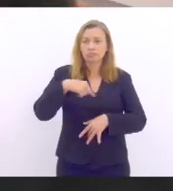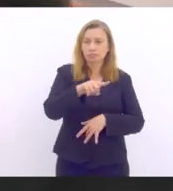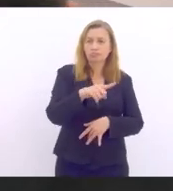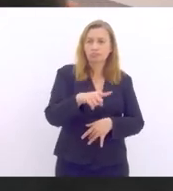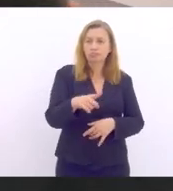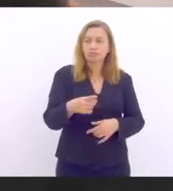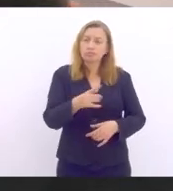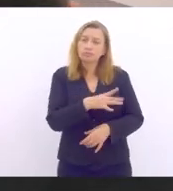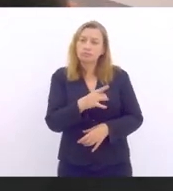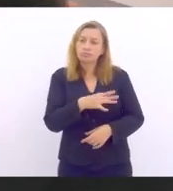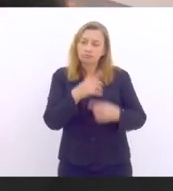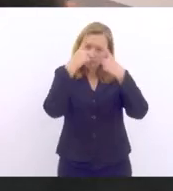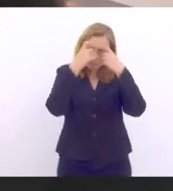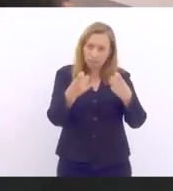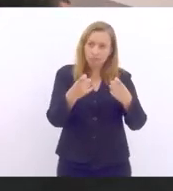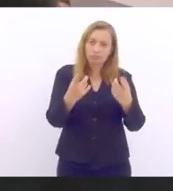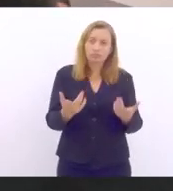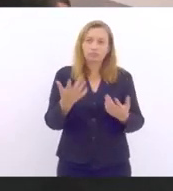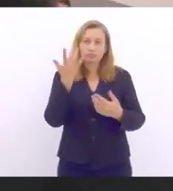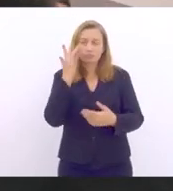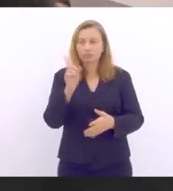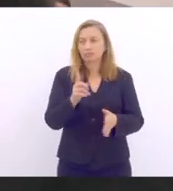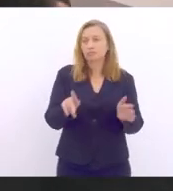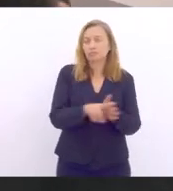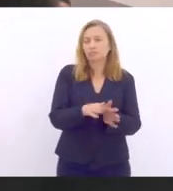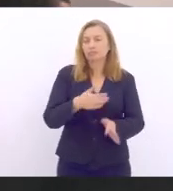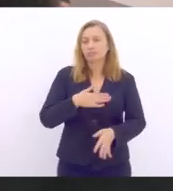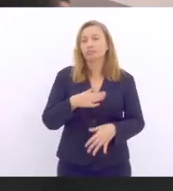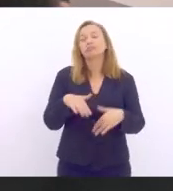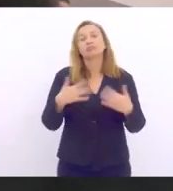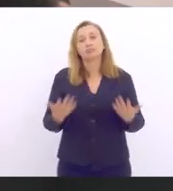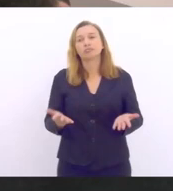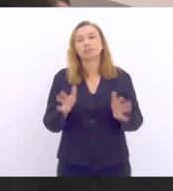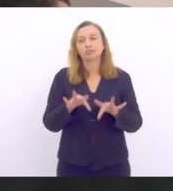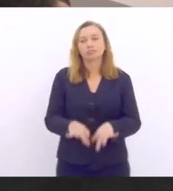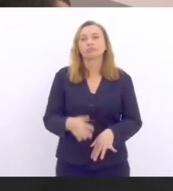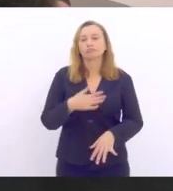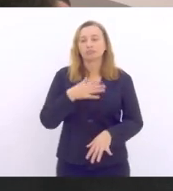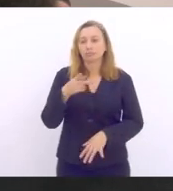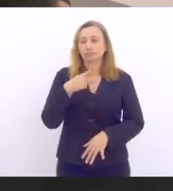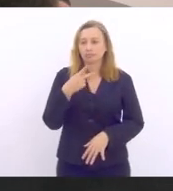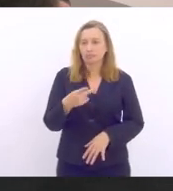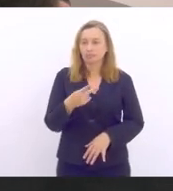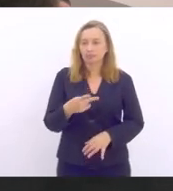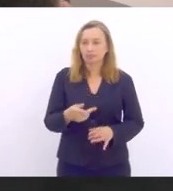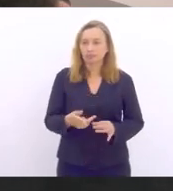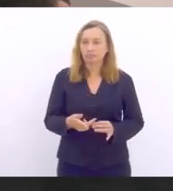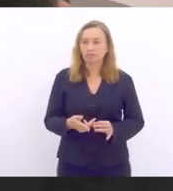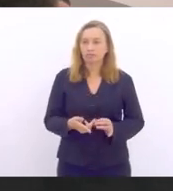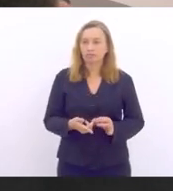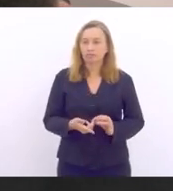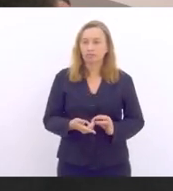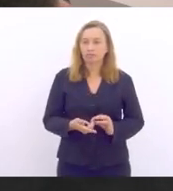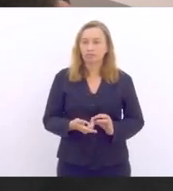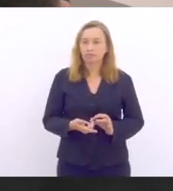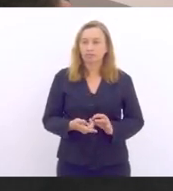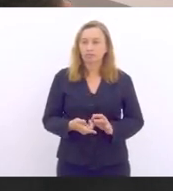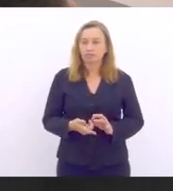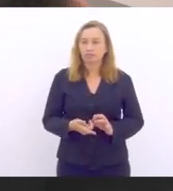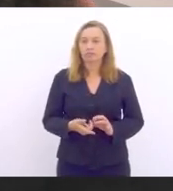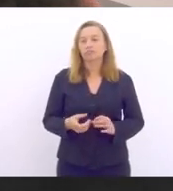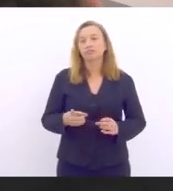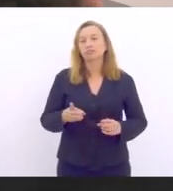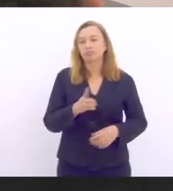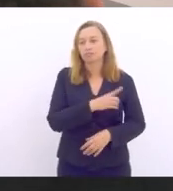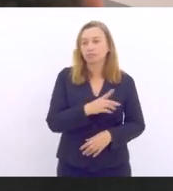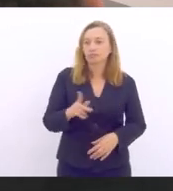de violência em jogos que eu achava que não era para ir. Então, termino minha fala deixando a posição da